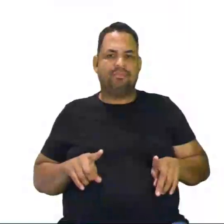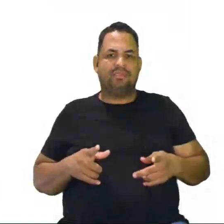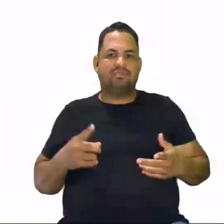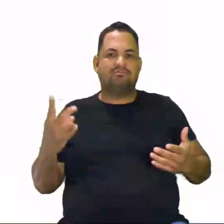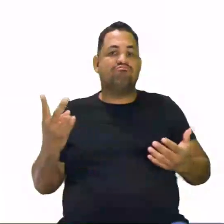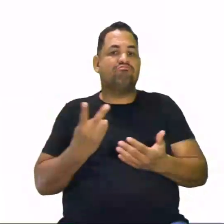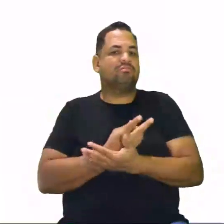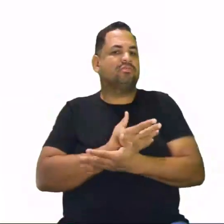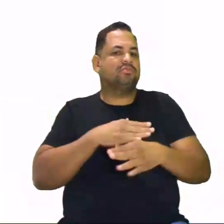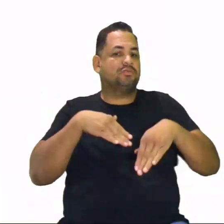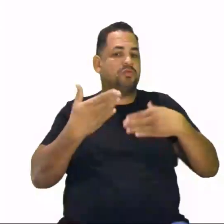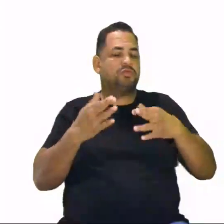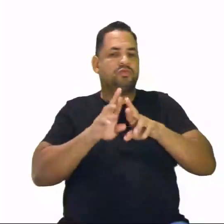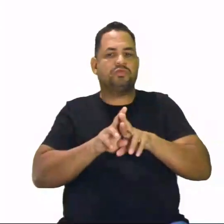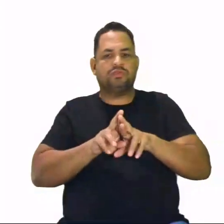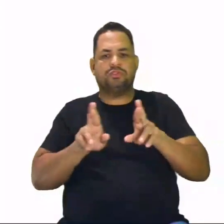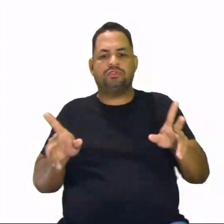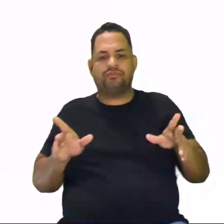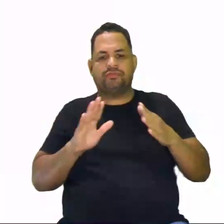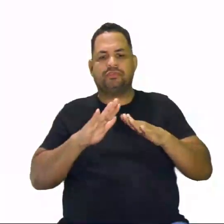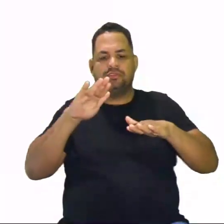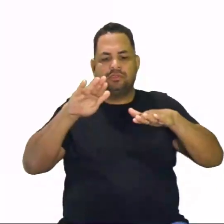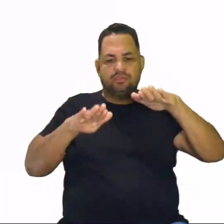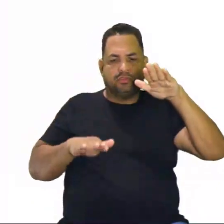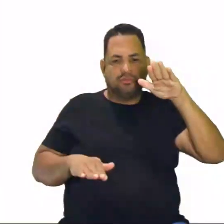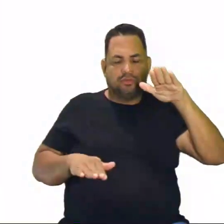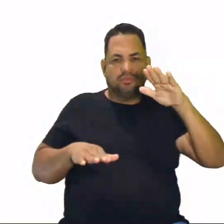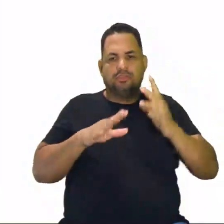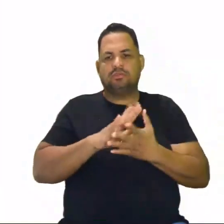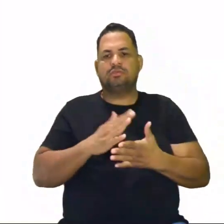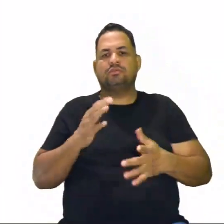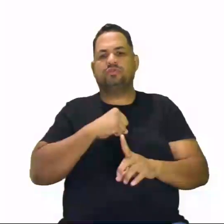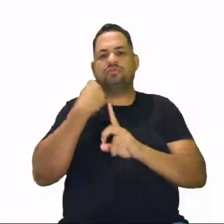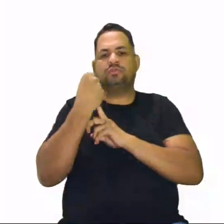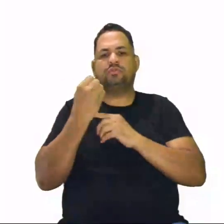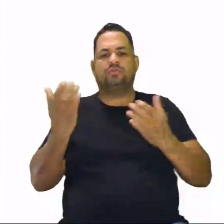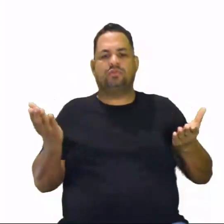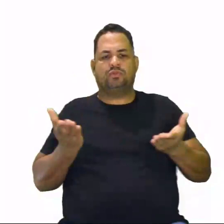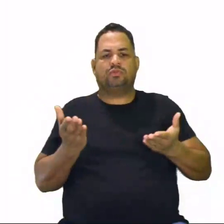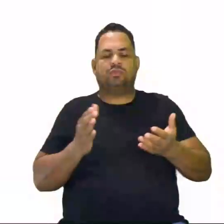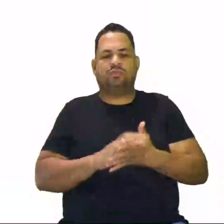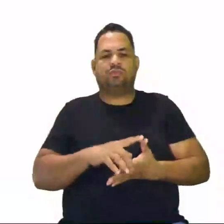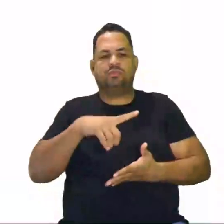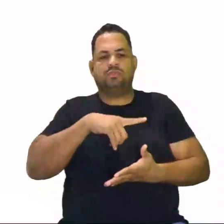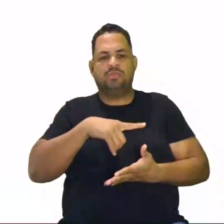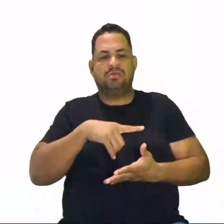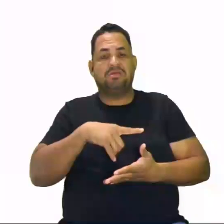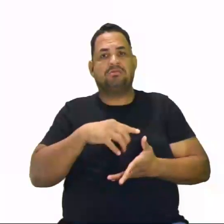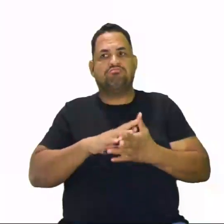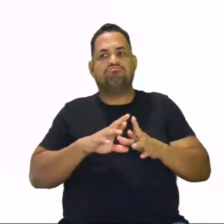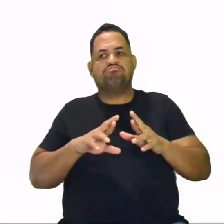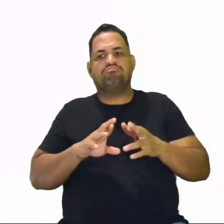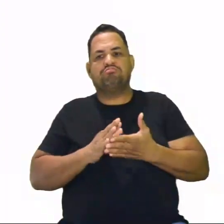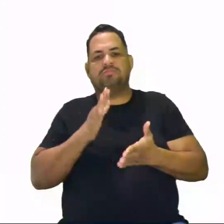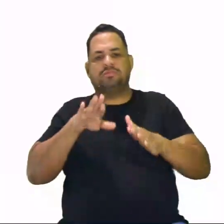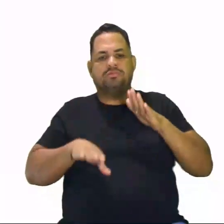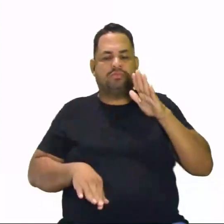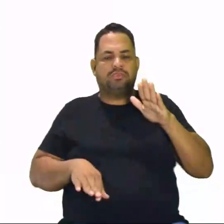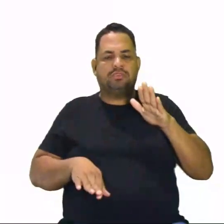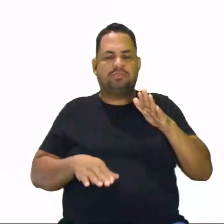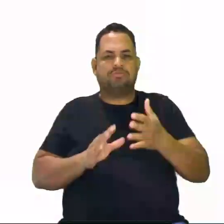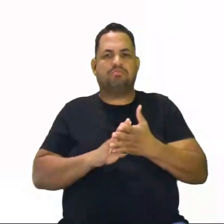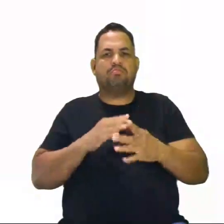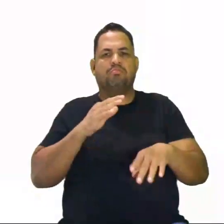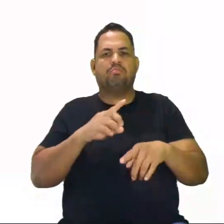nós temos de desigualdade, principalmente em relação à cor, que nós temos no mundo inteiro. Porque o